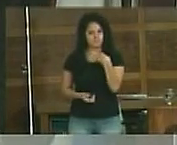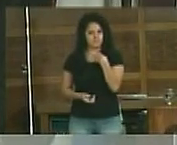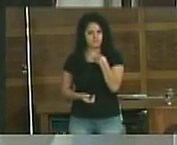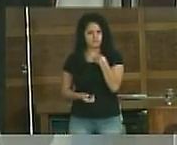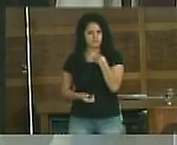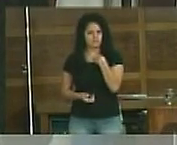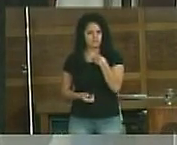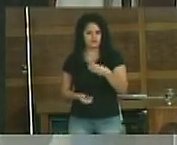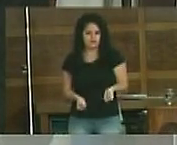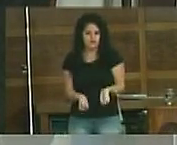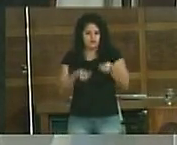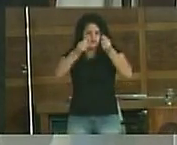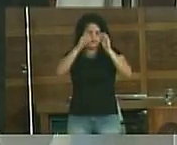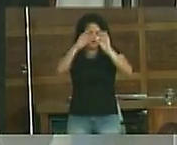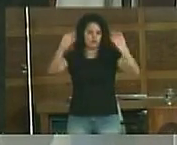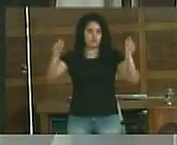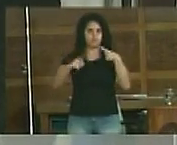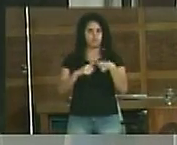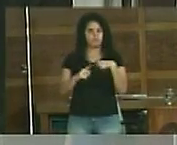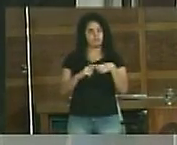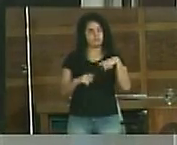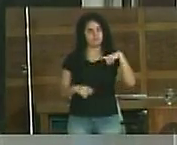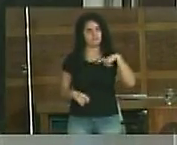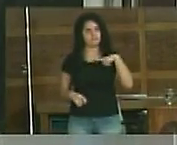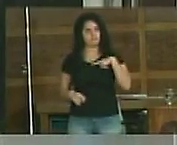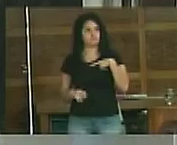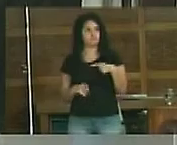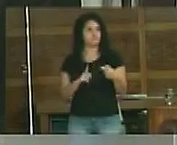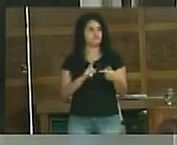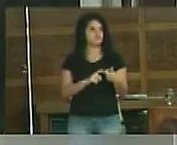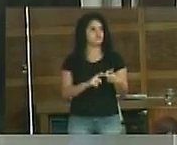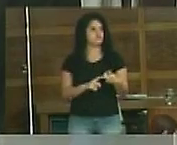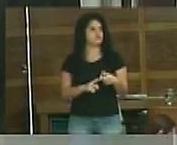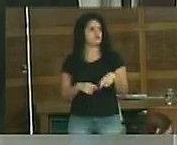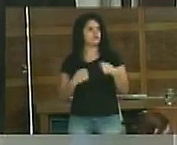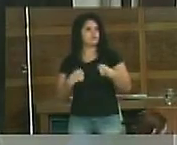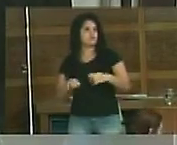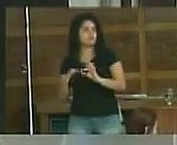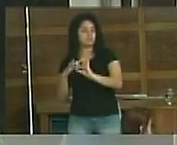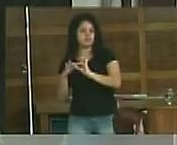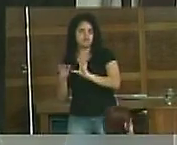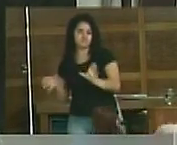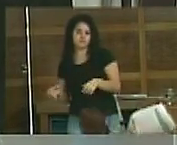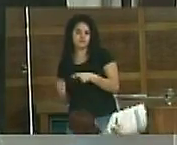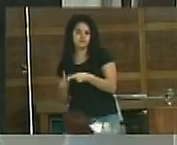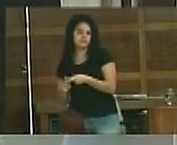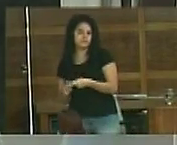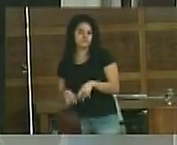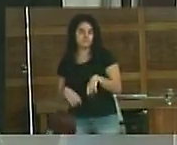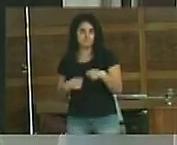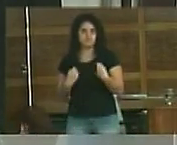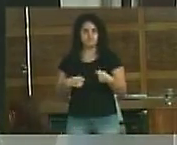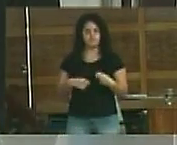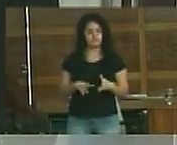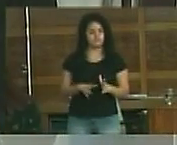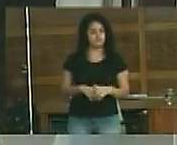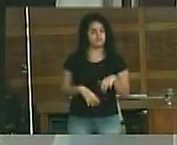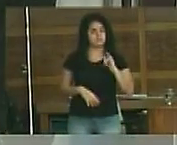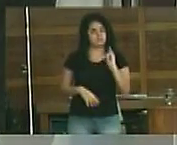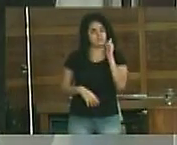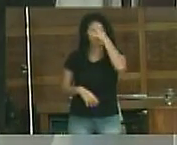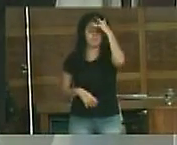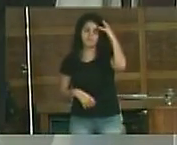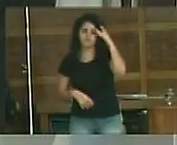Não pode suspender o cabo porque tem isso, tem que ter liberação disso, tem que ter daquilo. E se uma